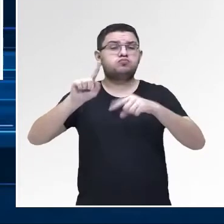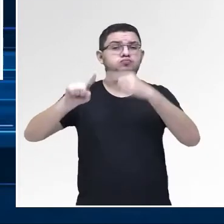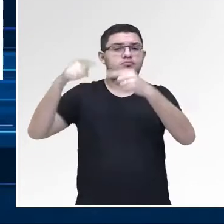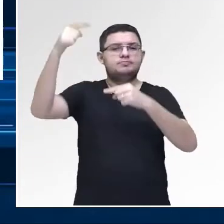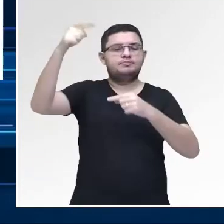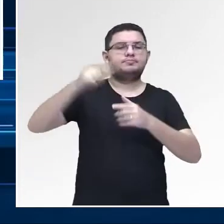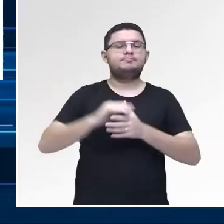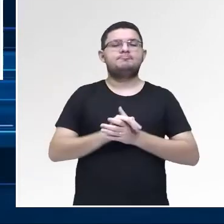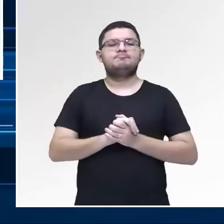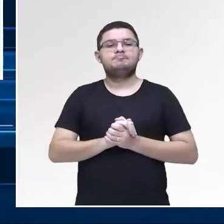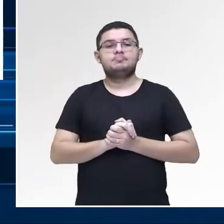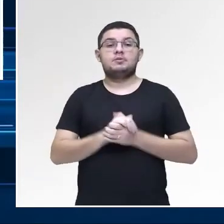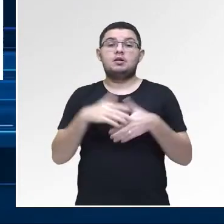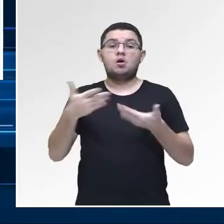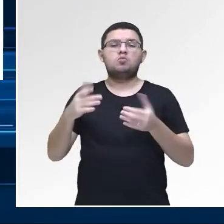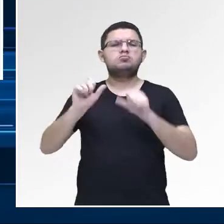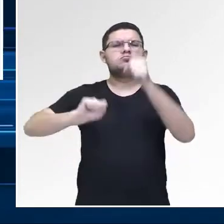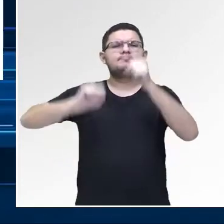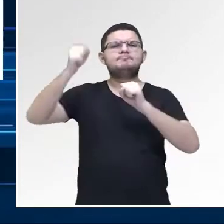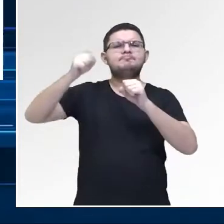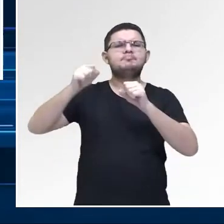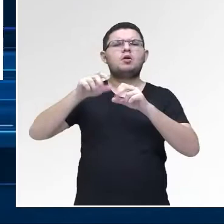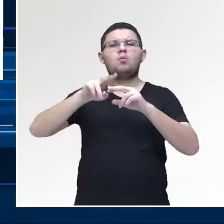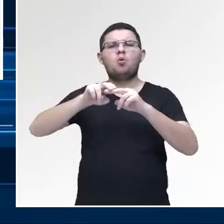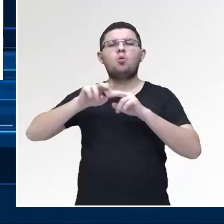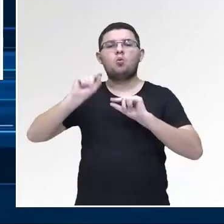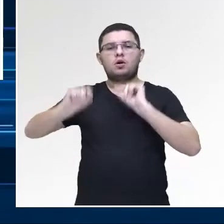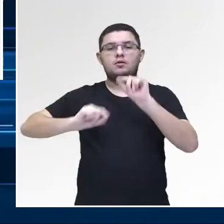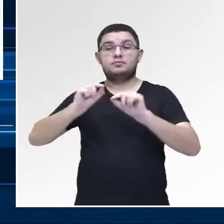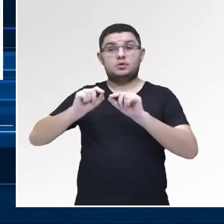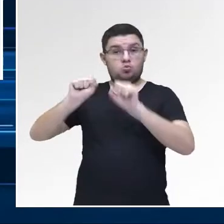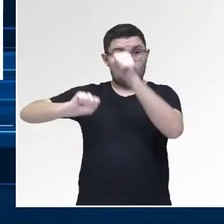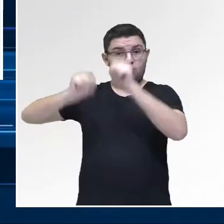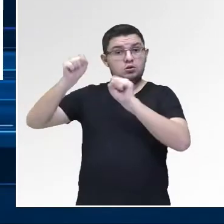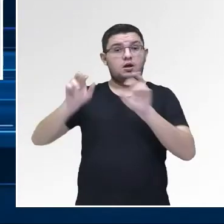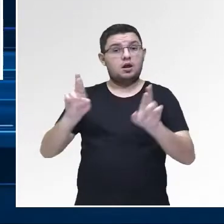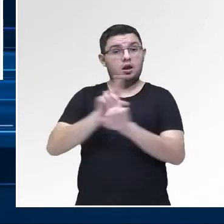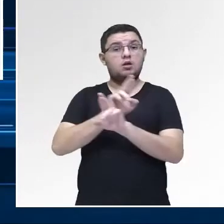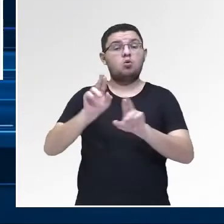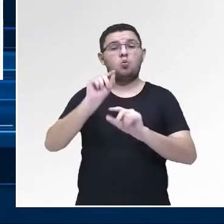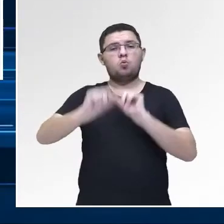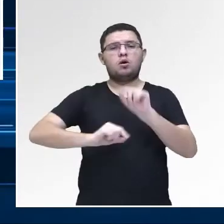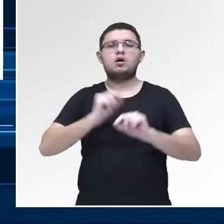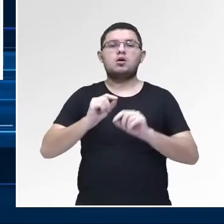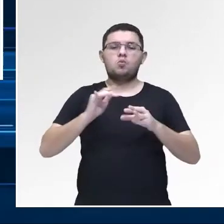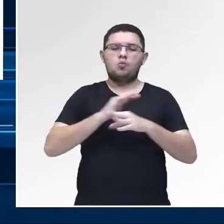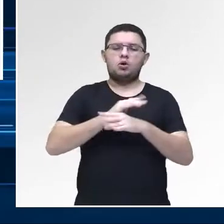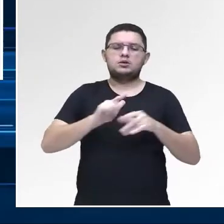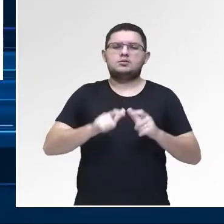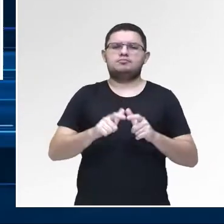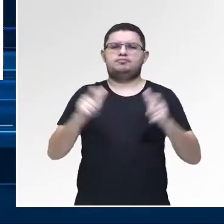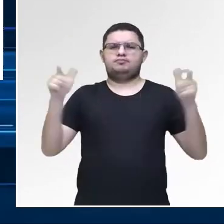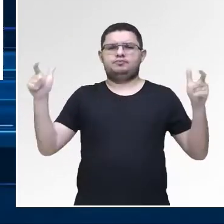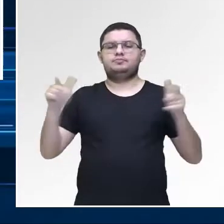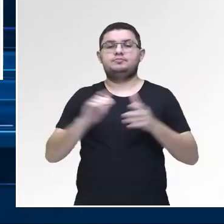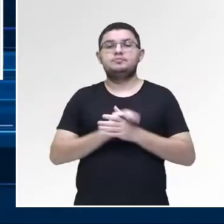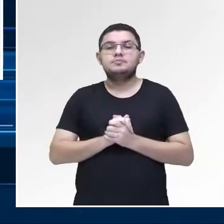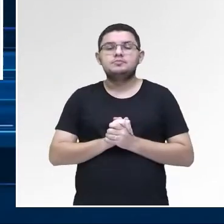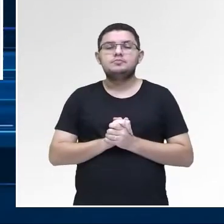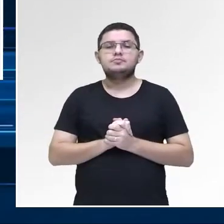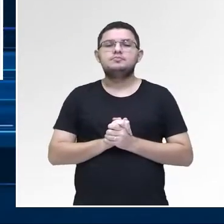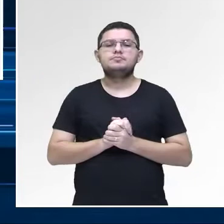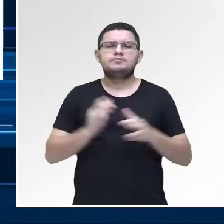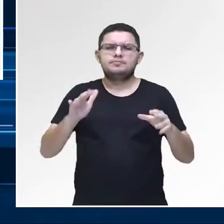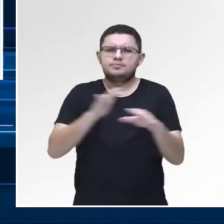Porque o processo de industrialização ele está atrelado com o processo de urbanização. Né? A urbanização teve um